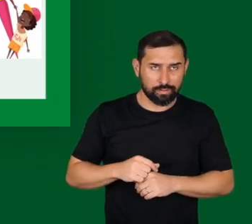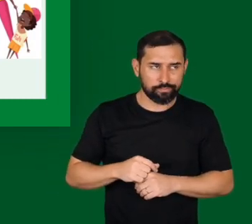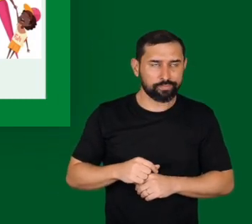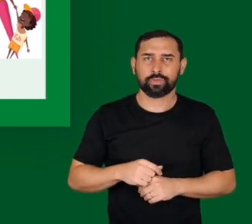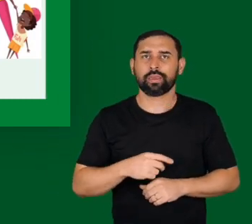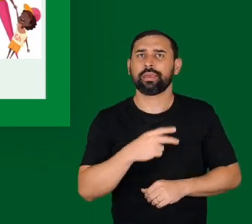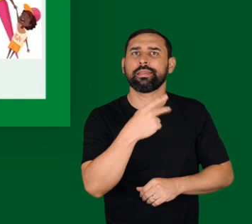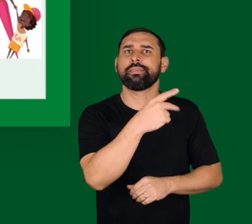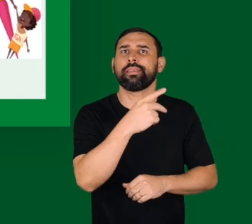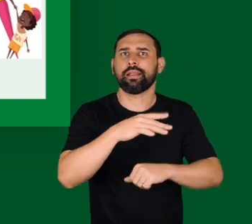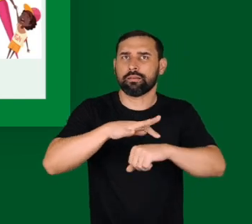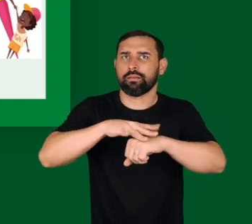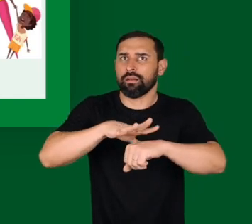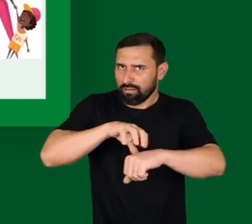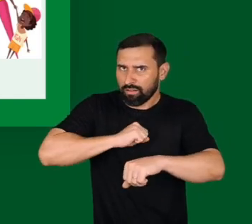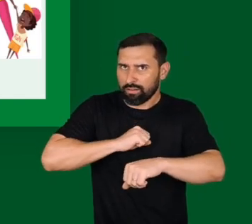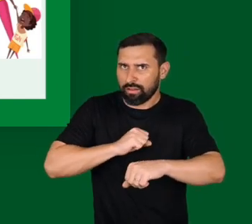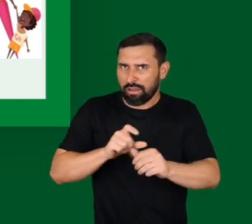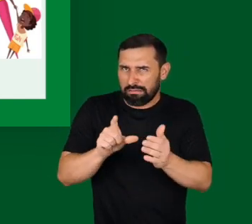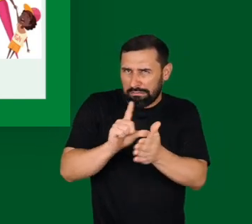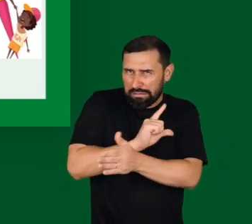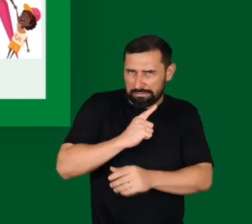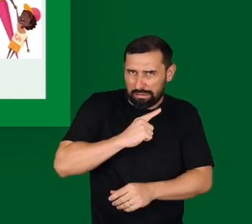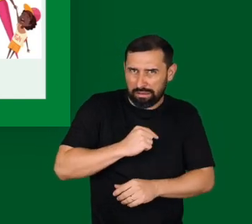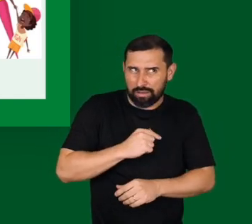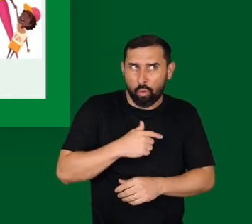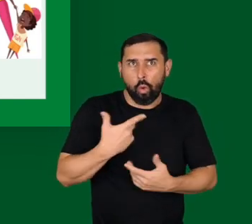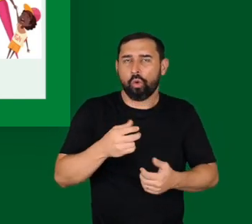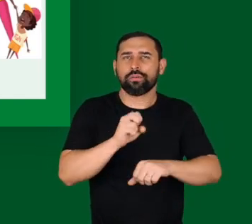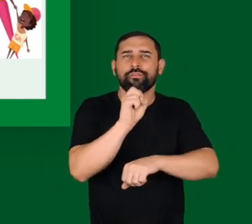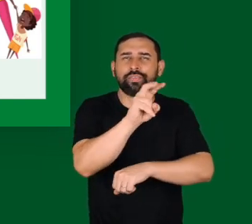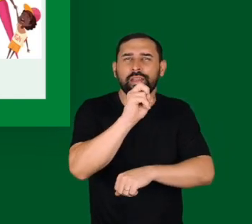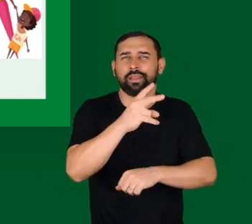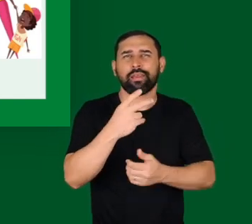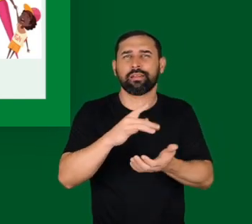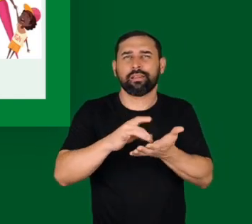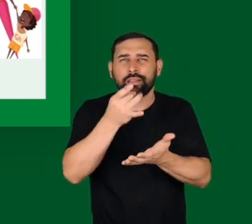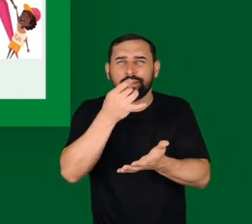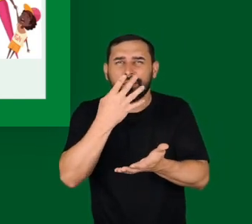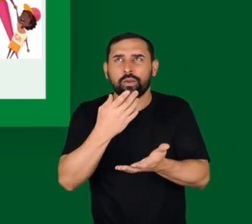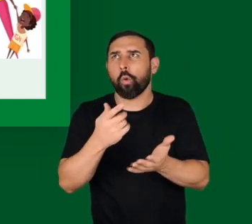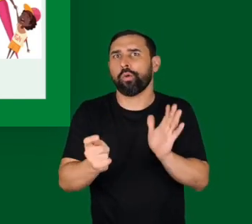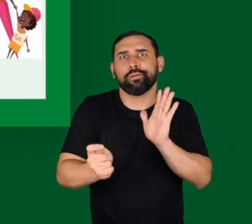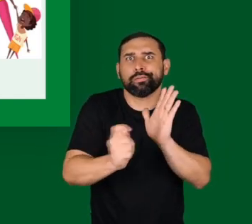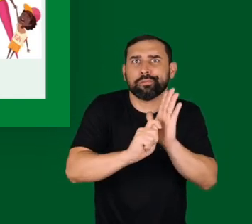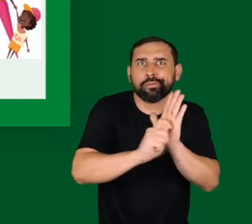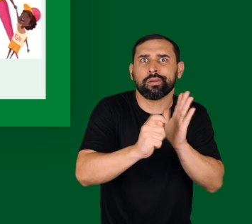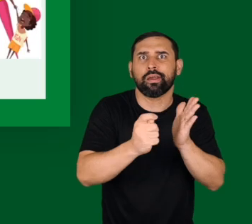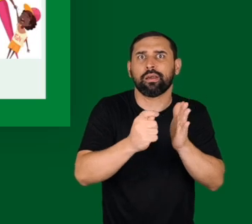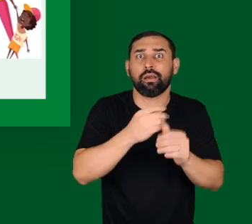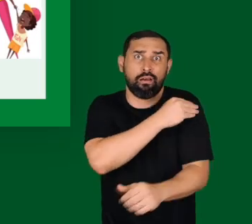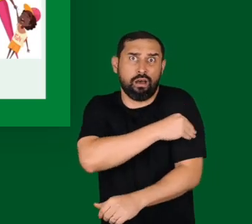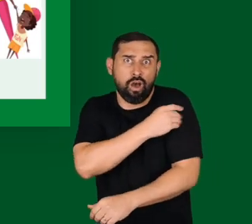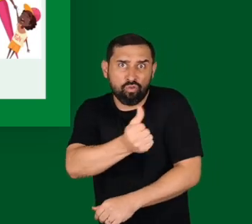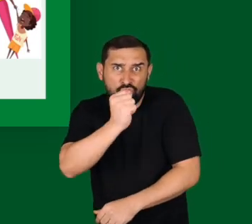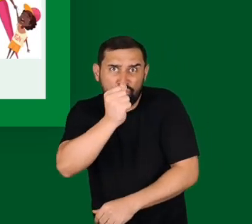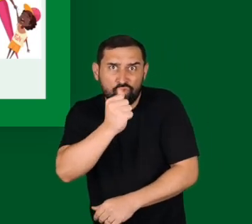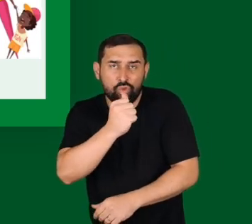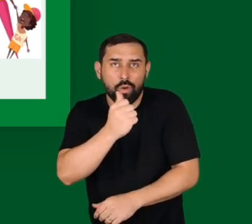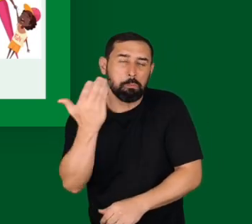pediátrico. Ele teve alguma coisa, infecção recente, tem suspeita de intoxicação, uso de droga, uso de